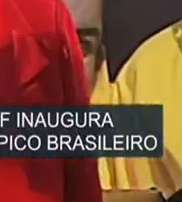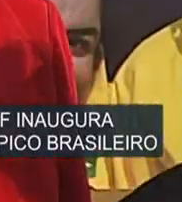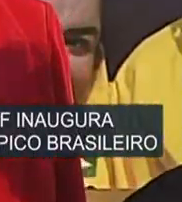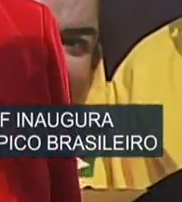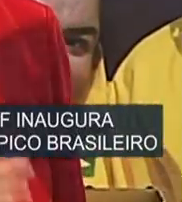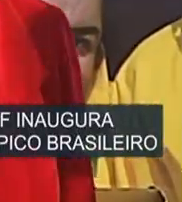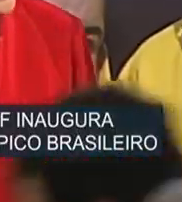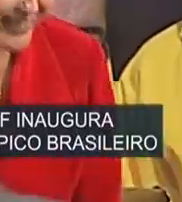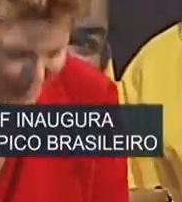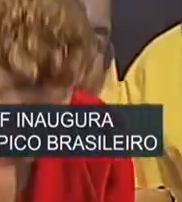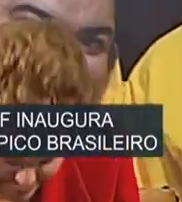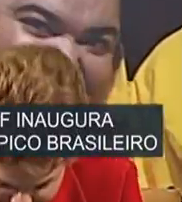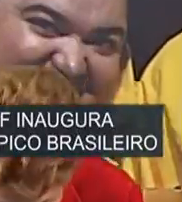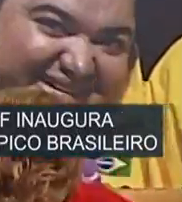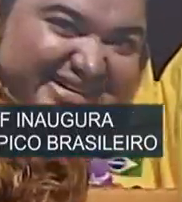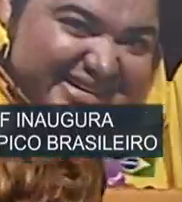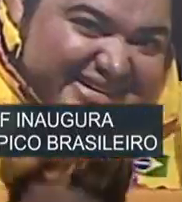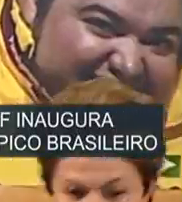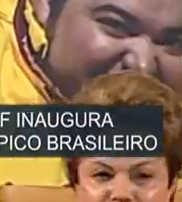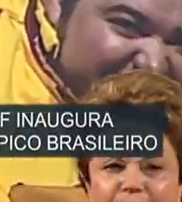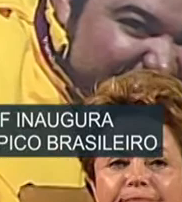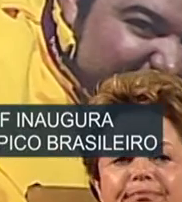E aí